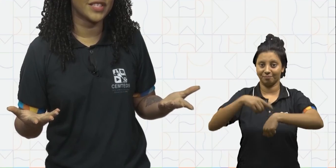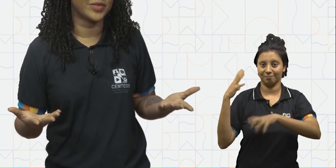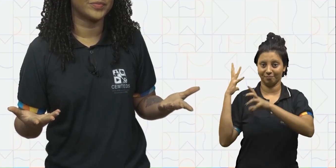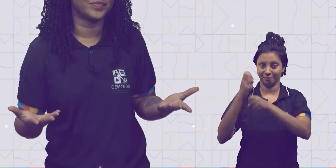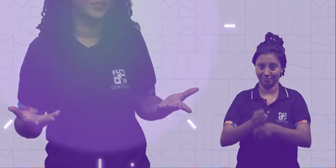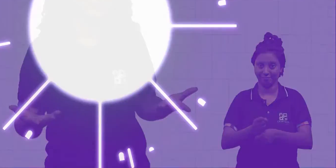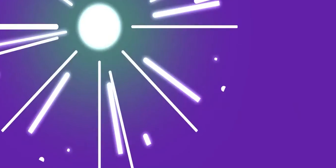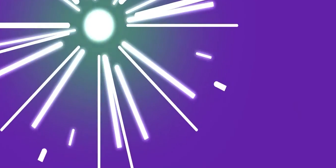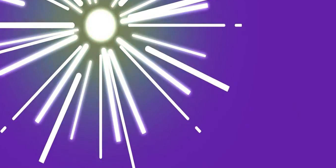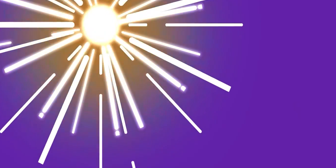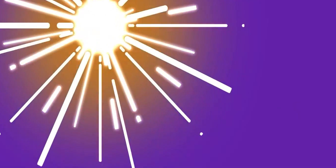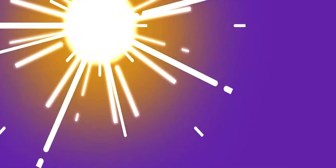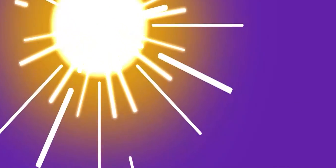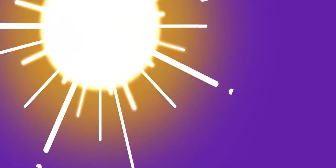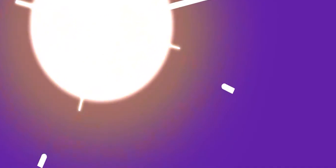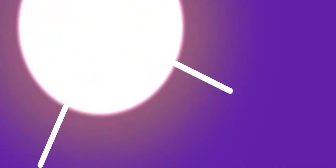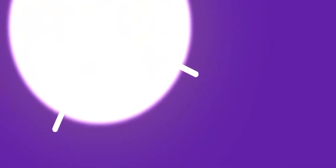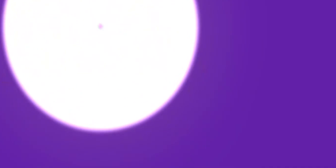da revisão.